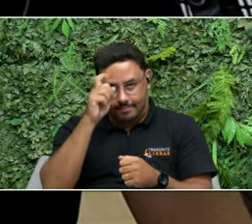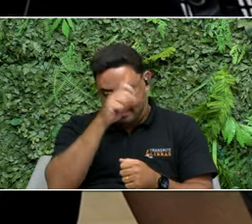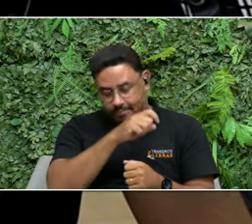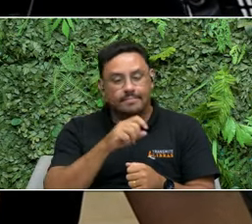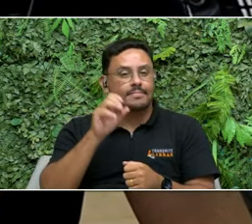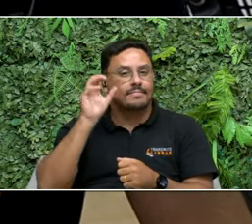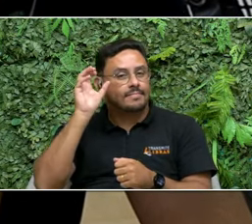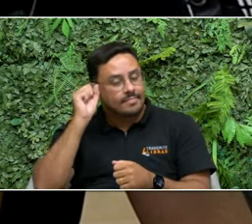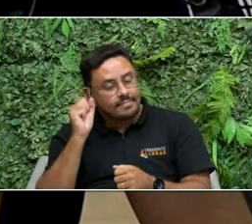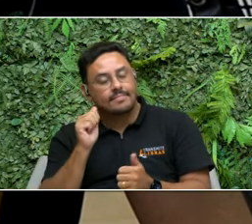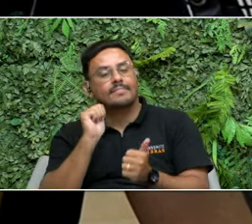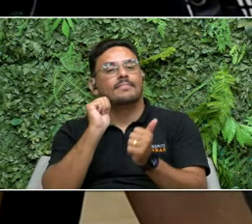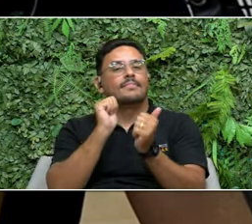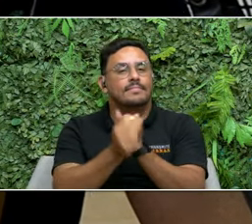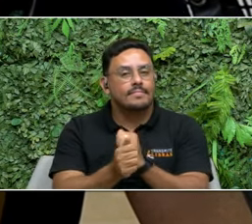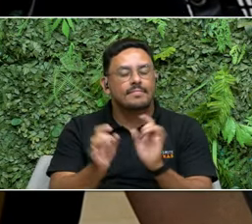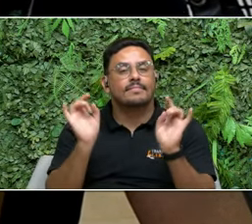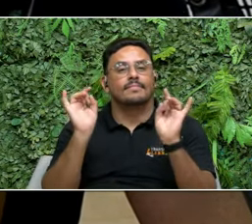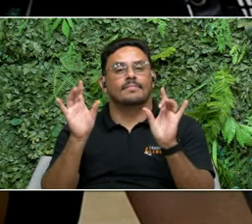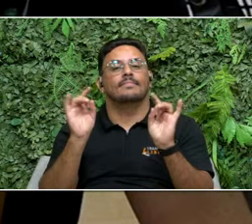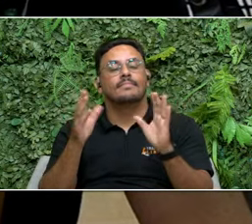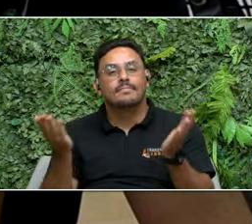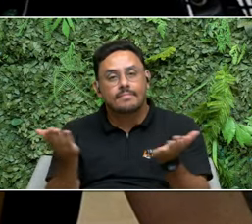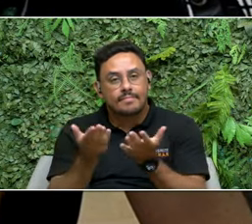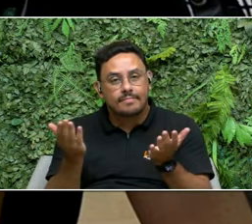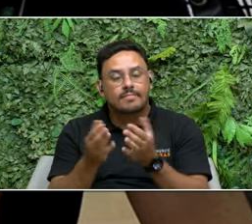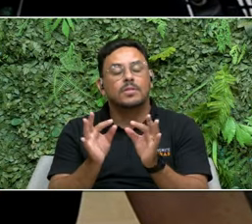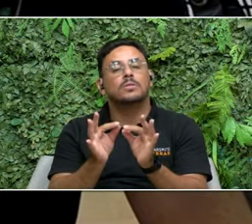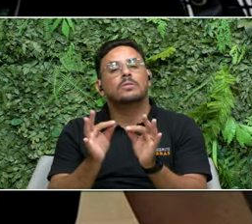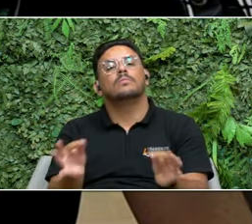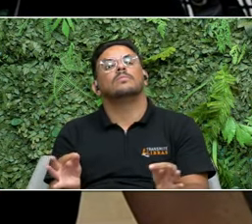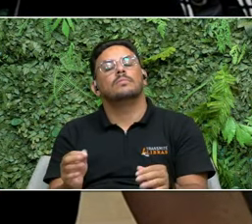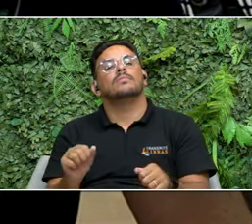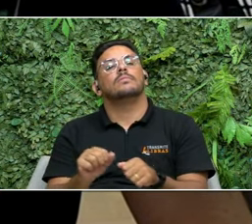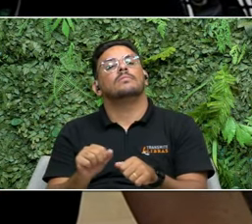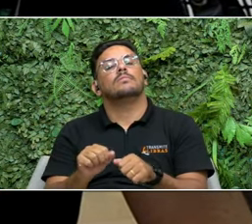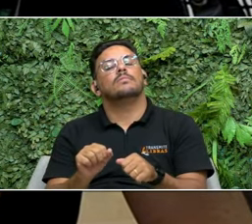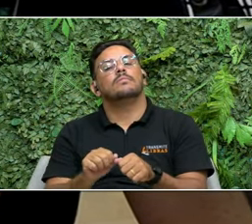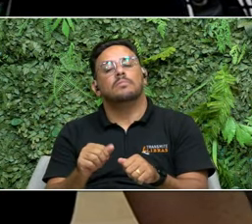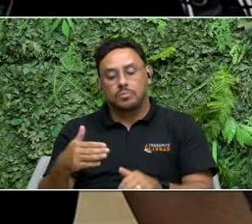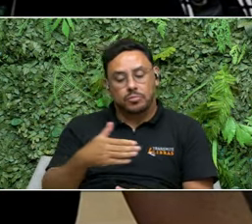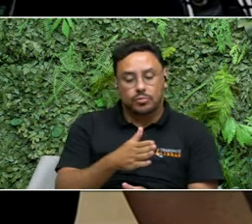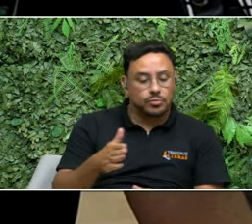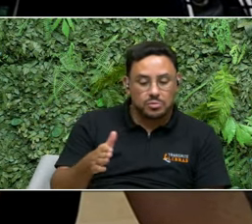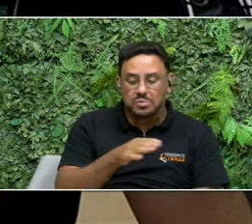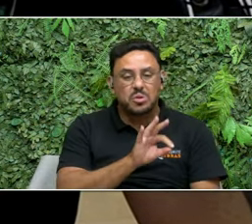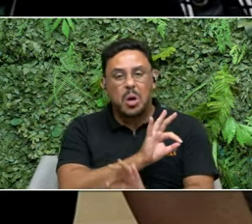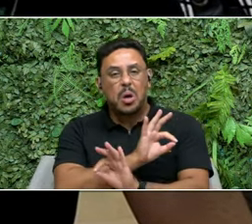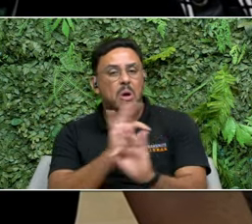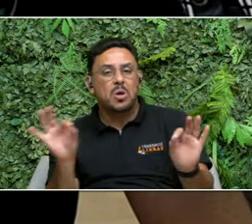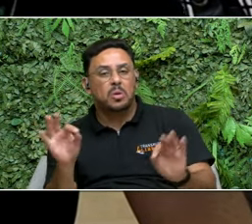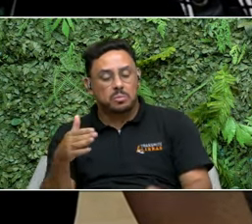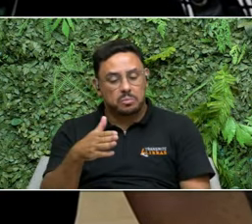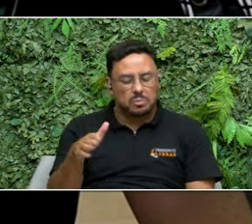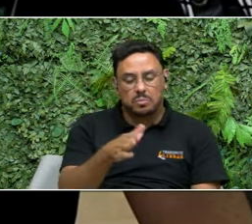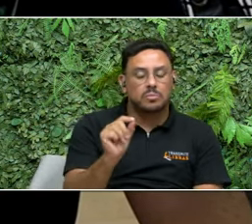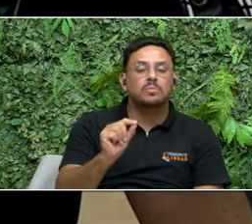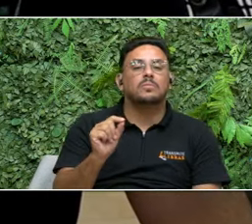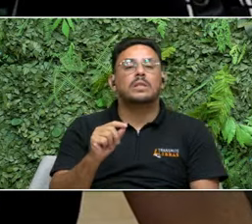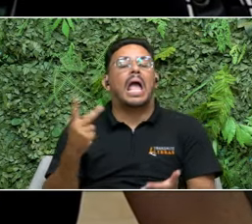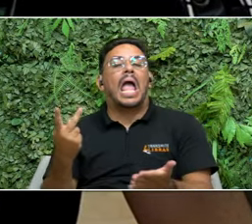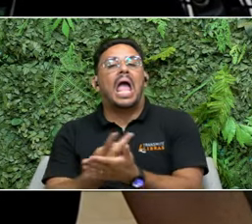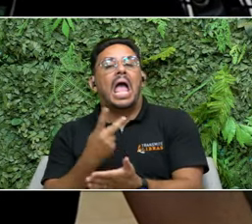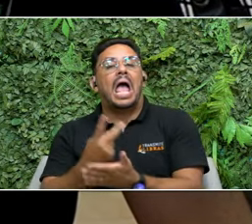gente ouvir no futebol Especialmente nos dias de hoje humildade o cara fez uma grande jogada fez uma grande jogada Quem foi mal foram os